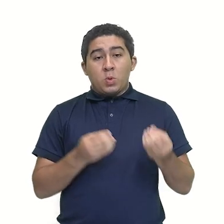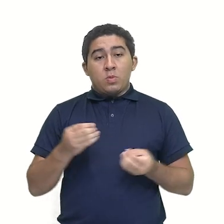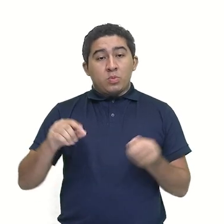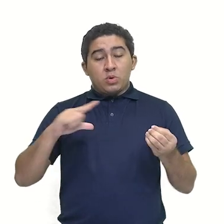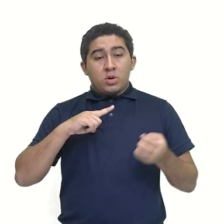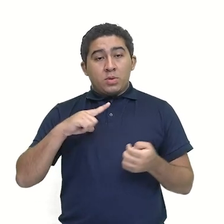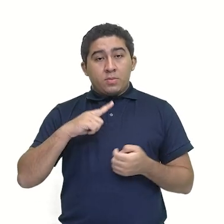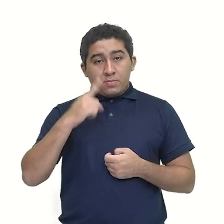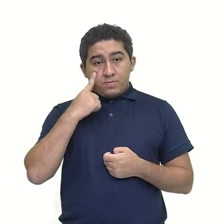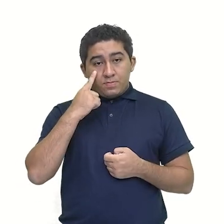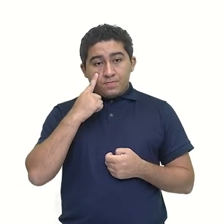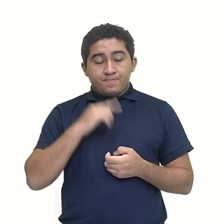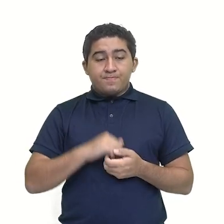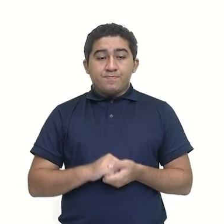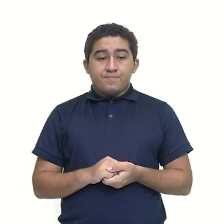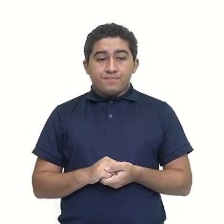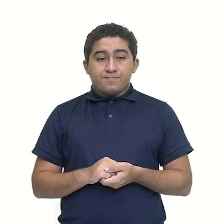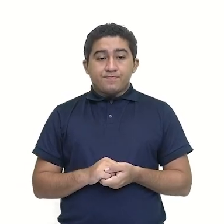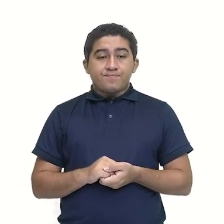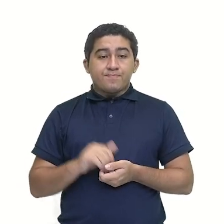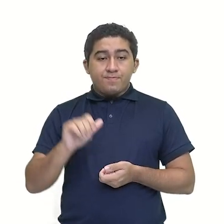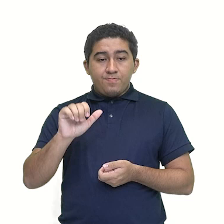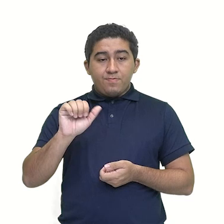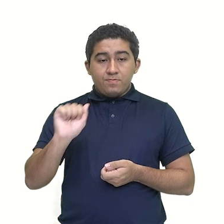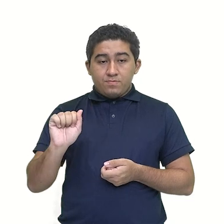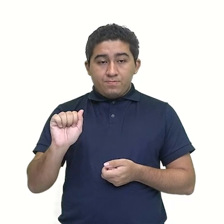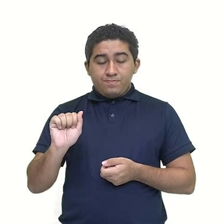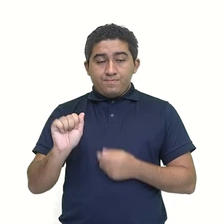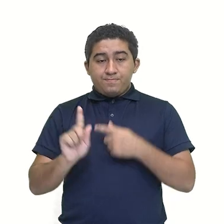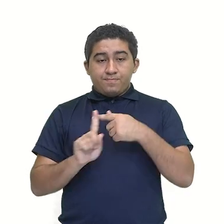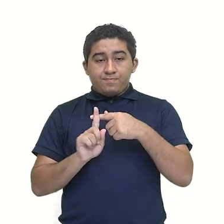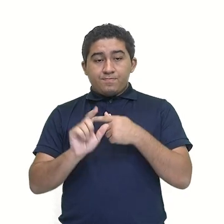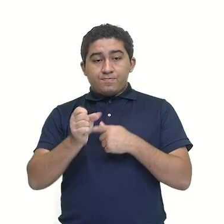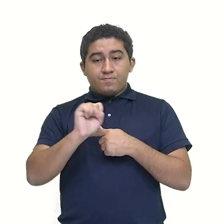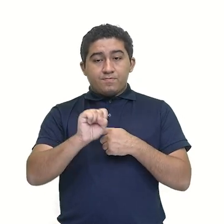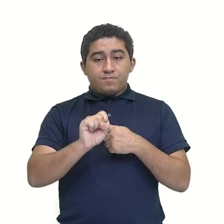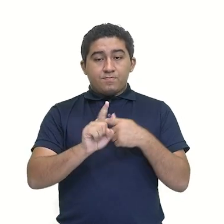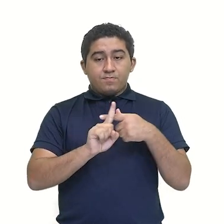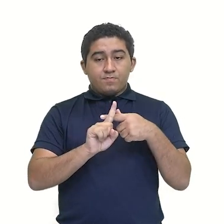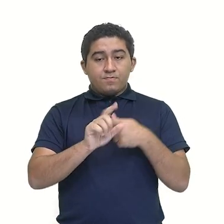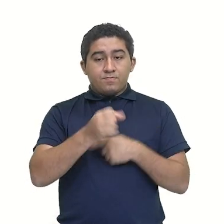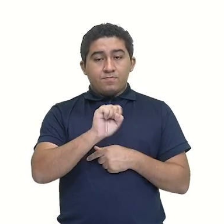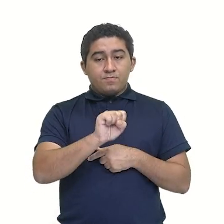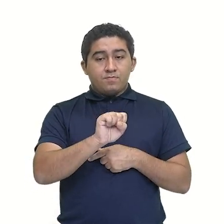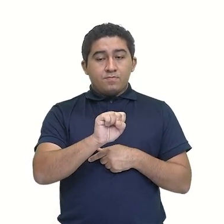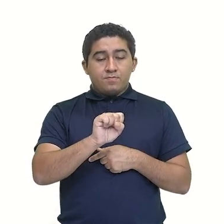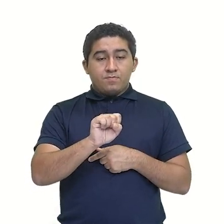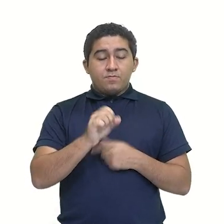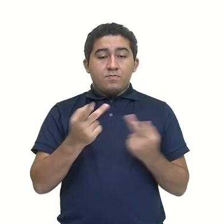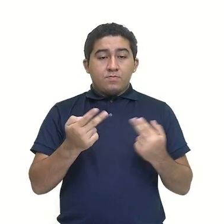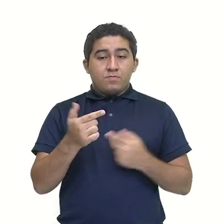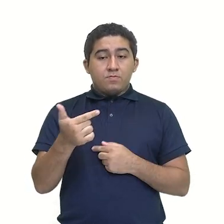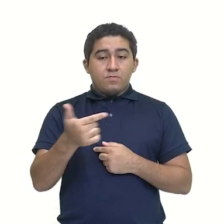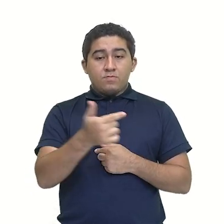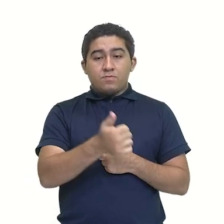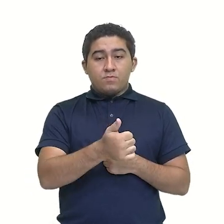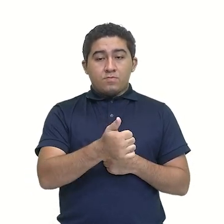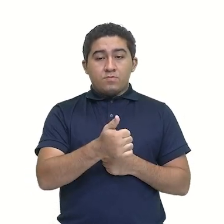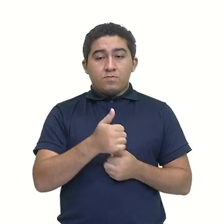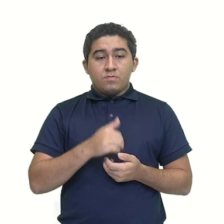lado? A gente pode ter, então, A mais 8 igual a